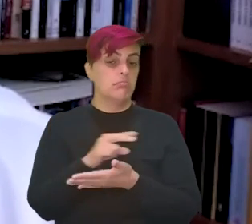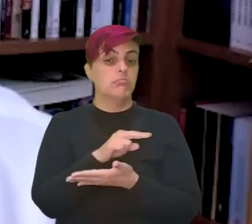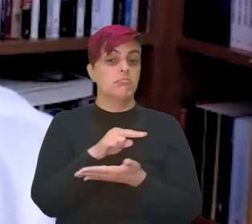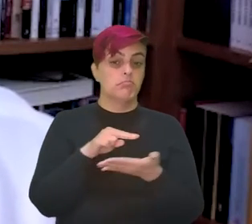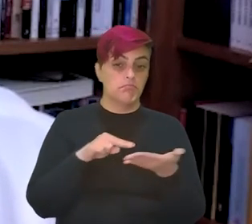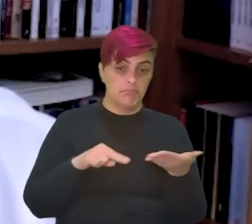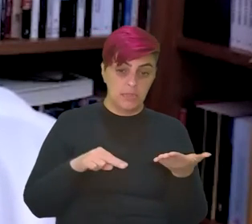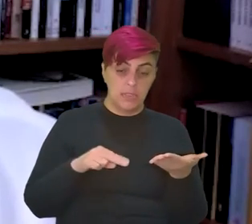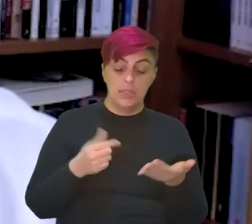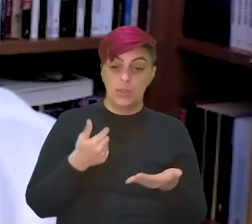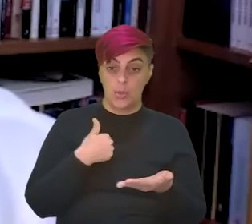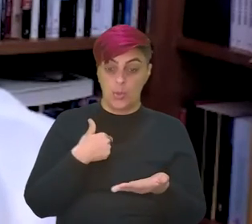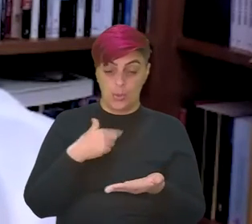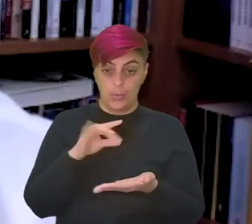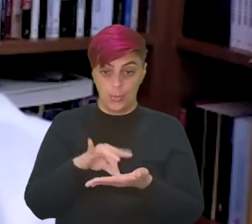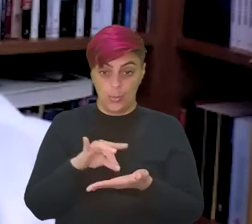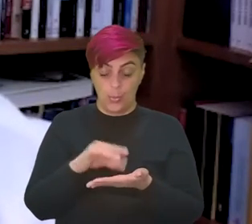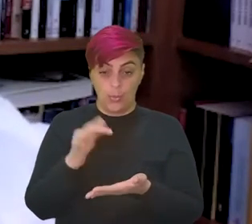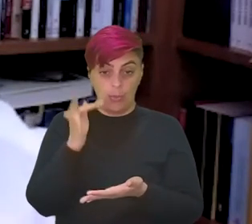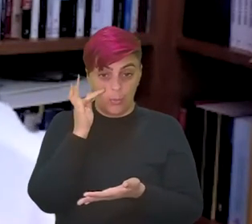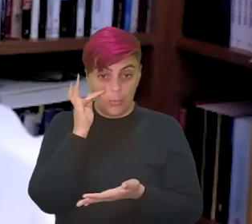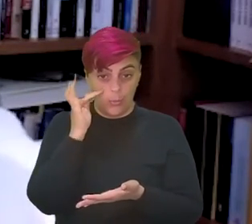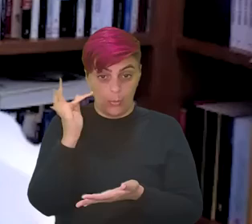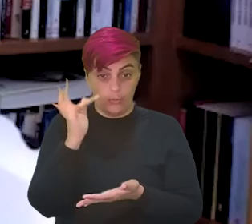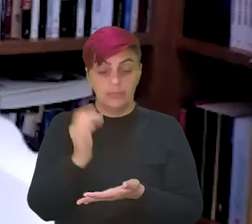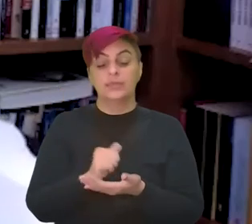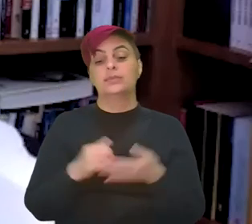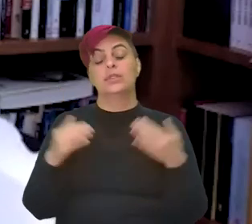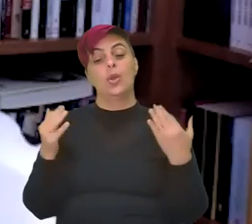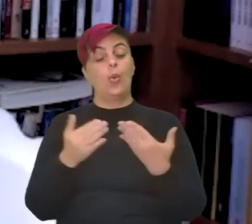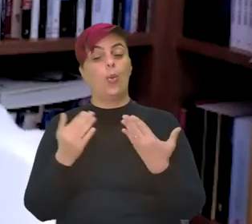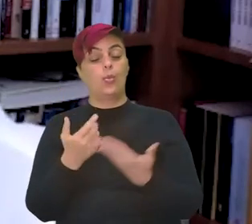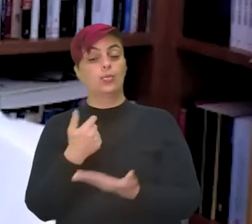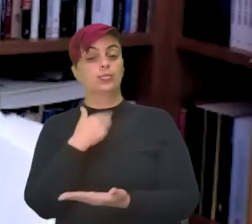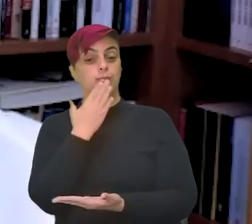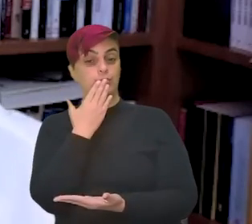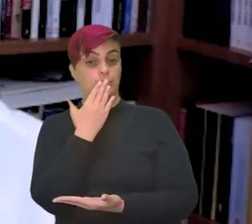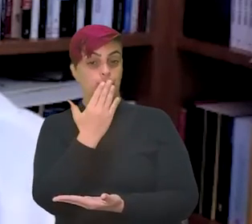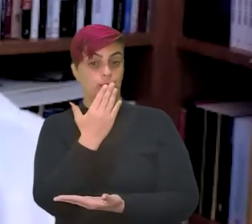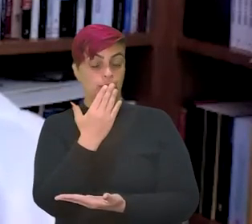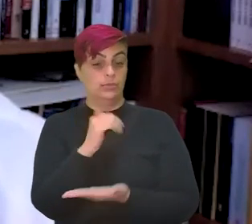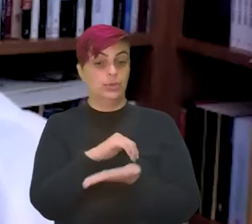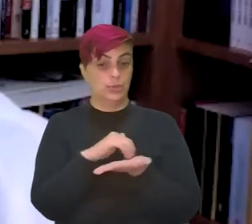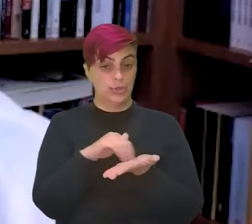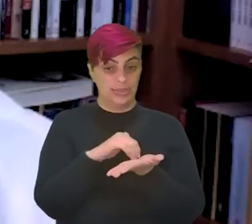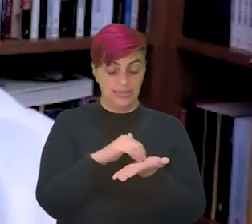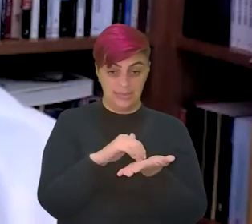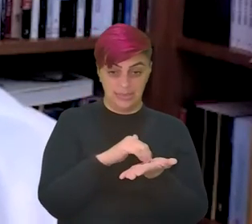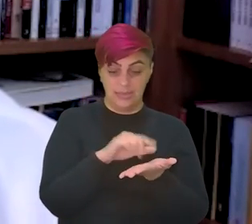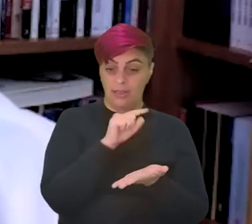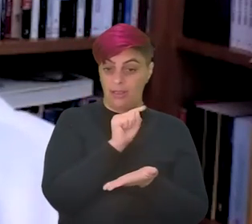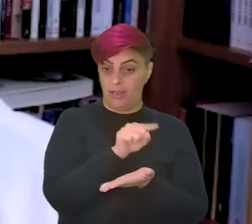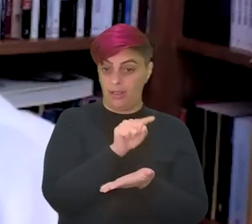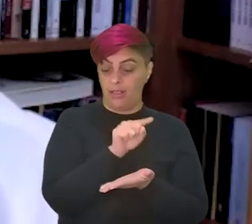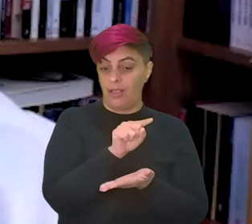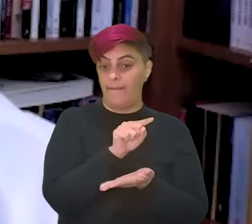lia-se, e eu constatei, recentemente eu pedi à secretaria